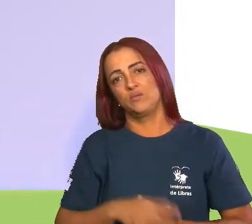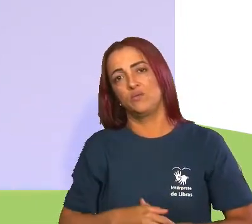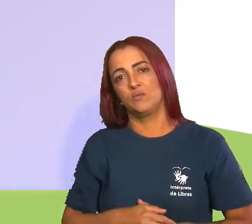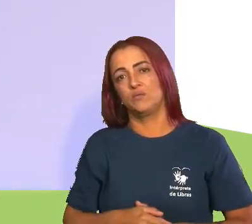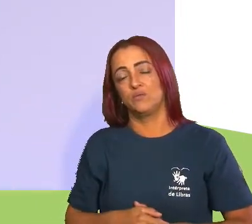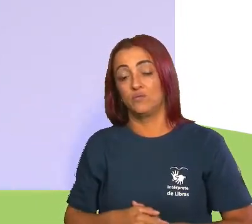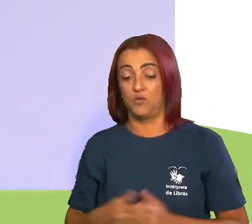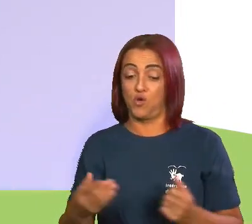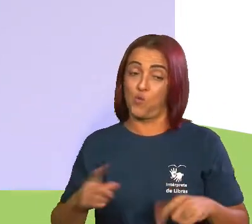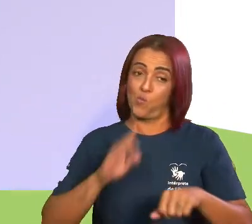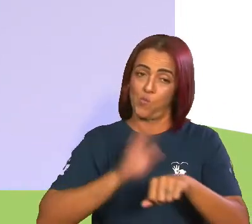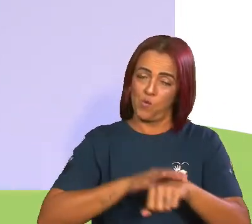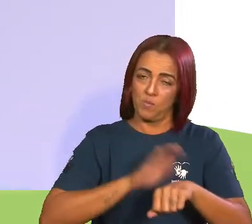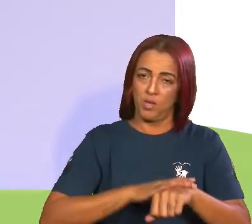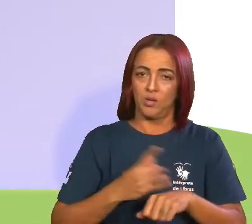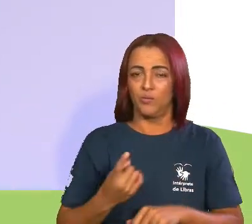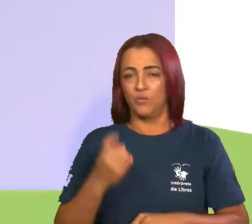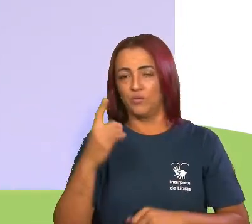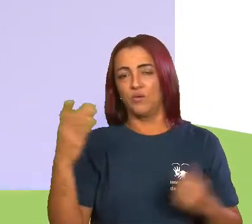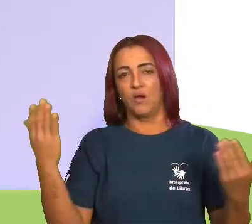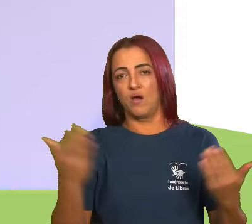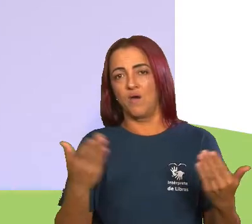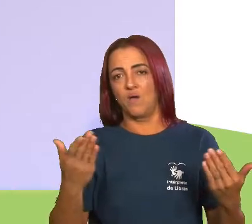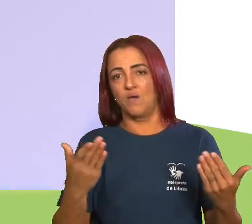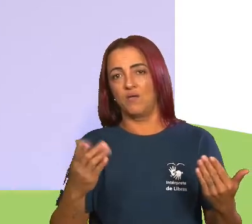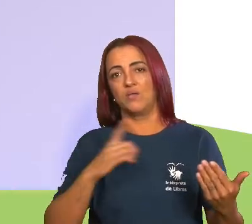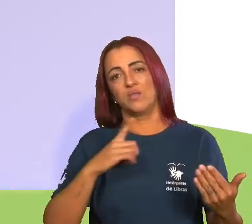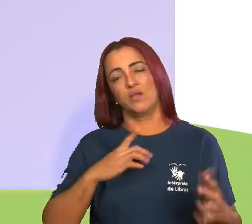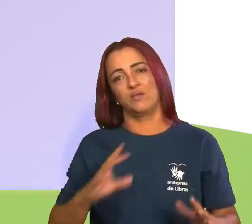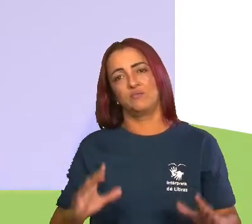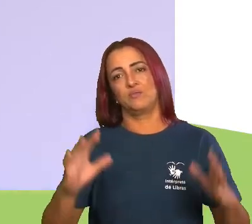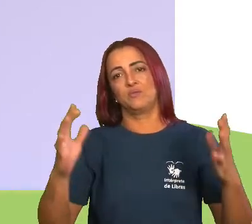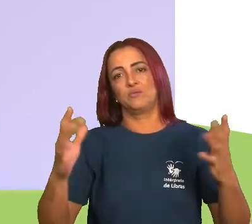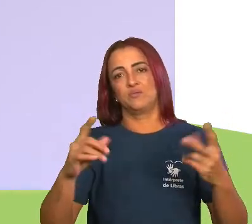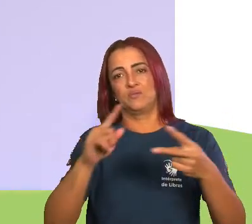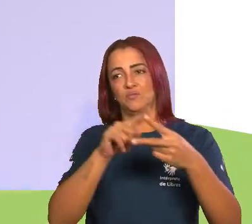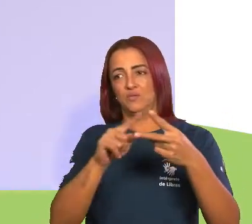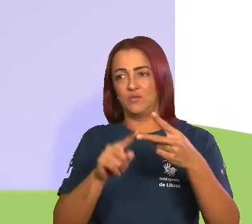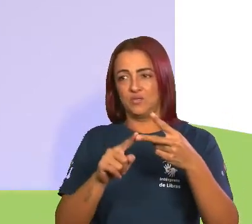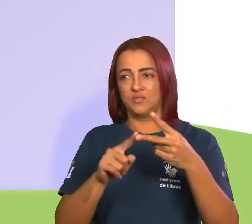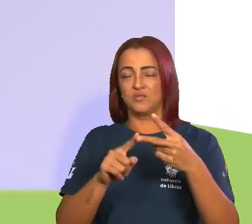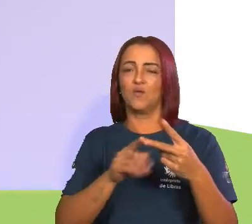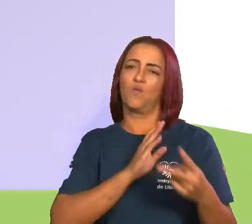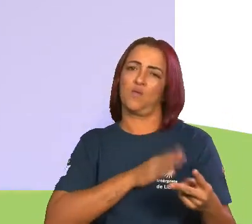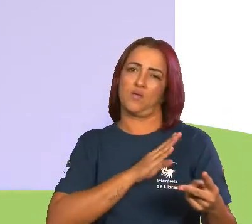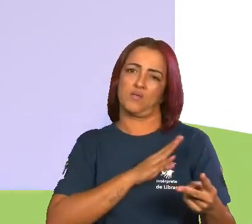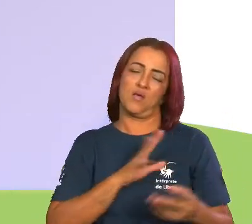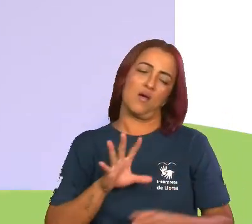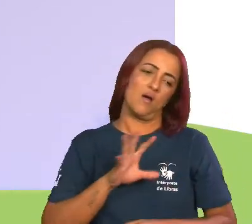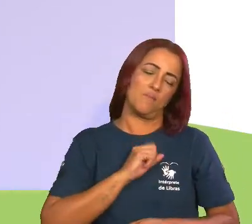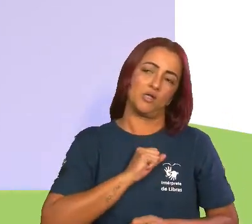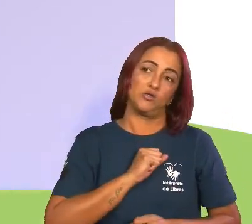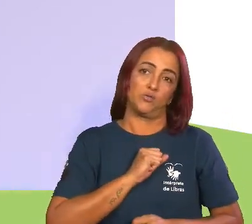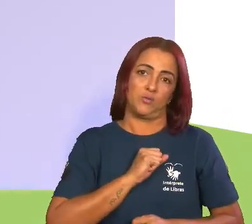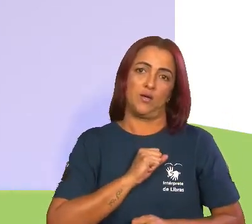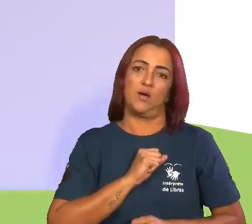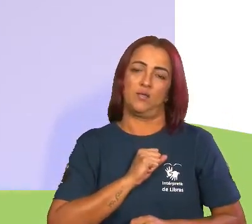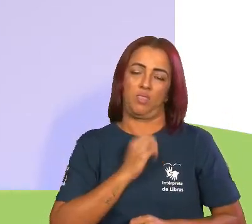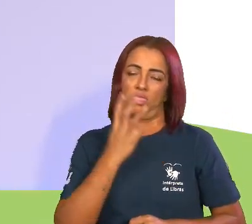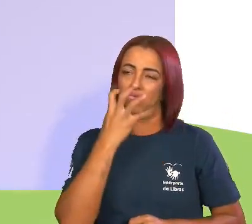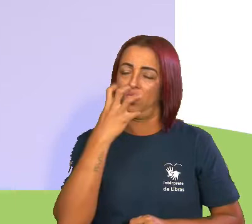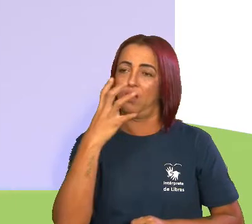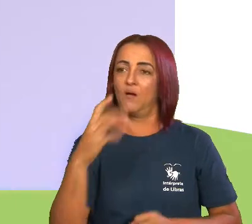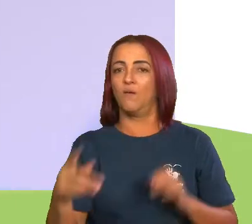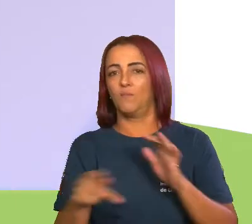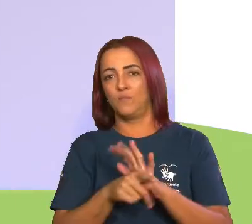em momentos únicos, é hora de aquecer esse evento com dois corações apaixonados. Eu gostaria de pedir que venham ao palco,